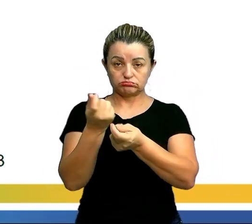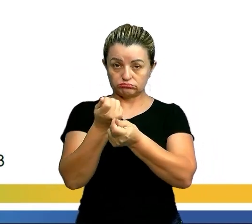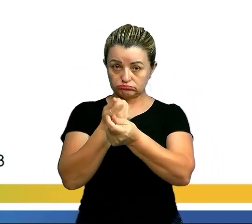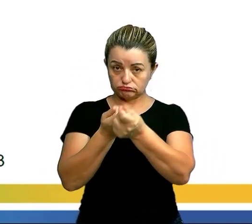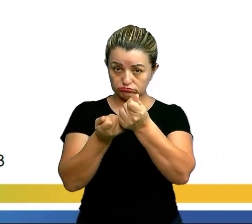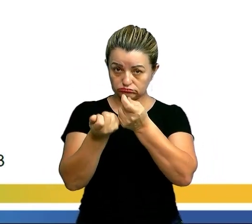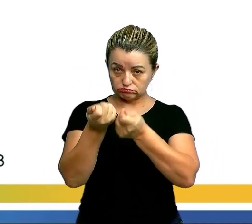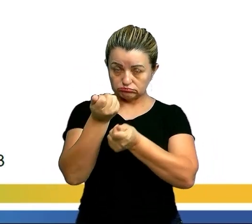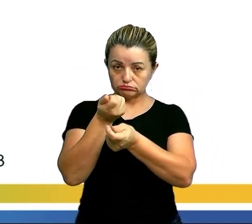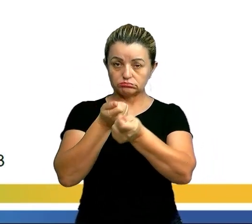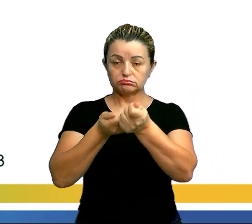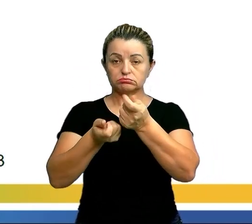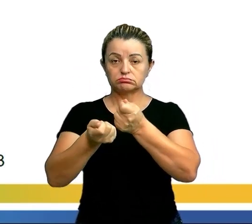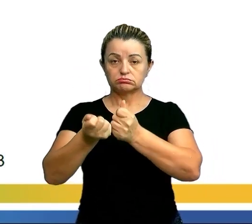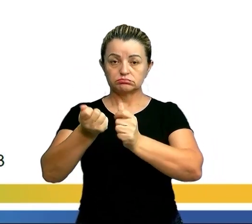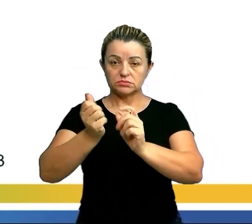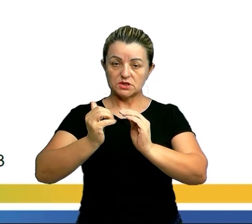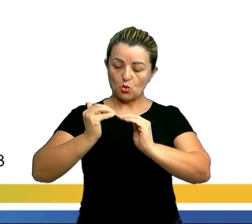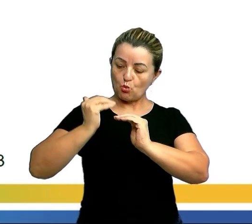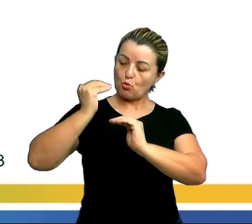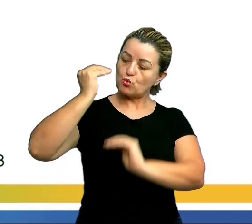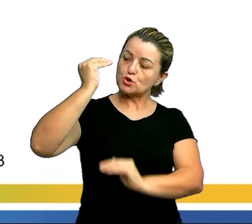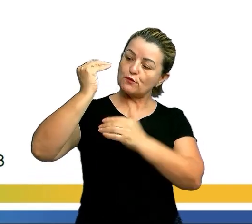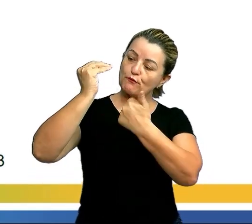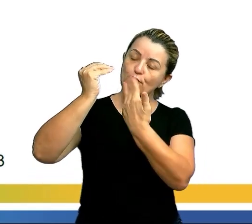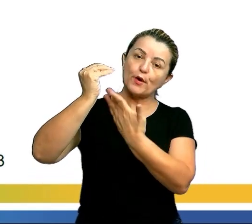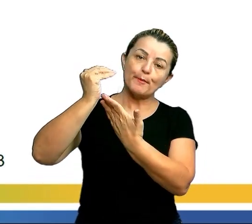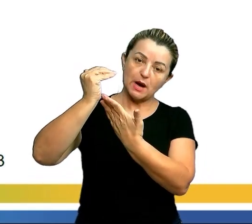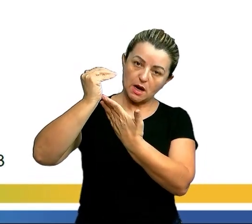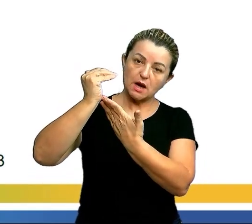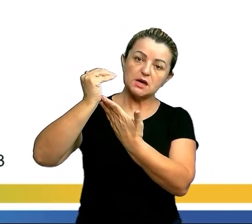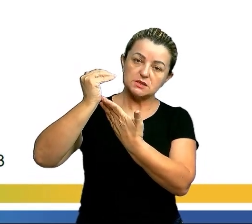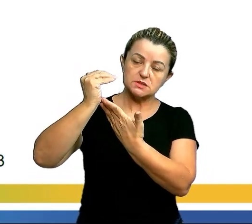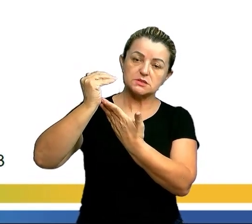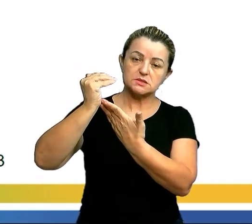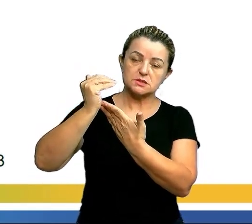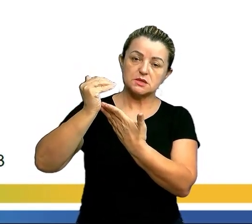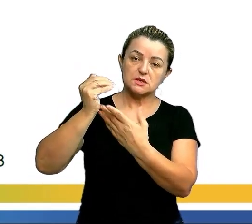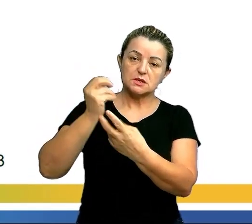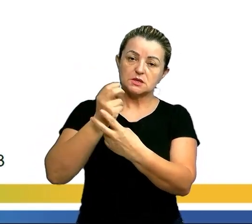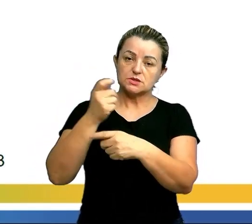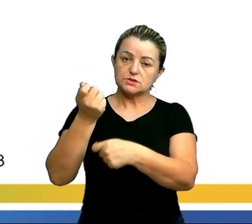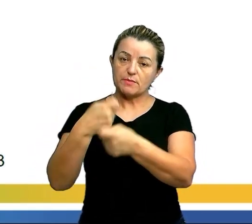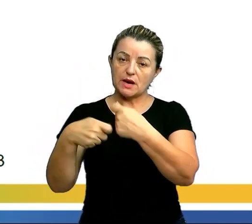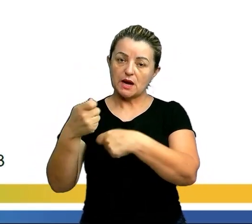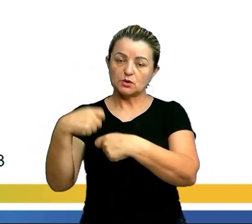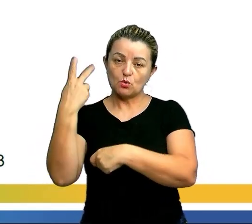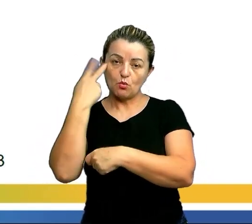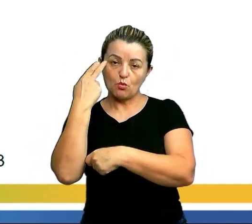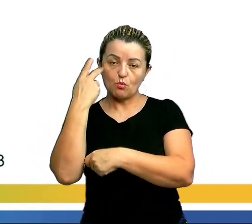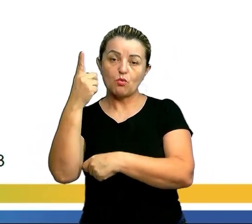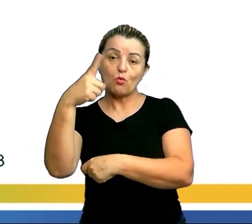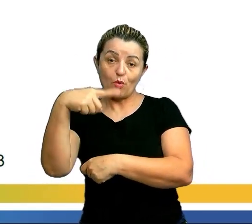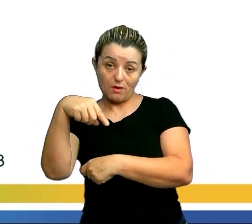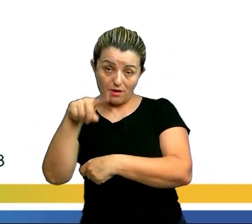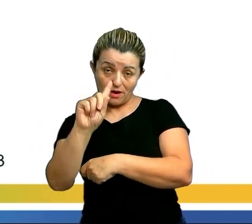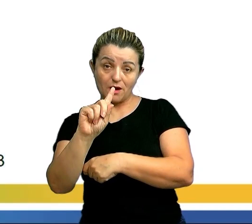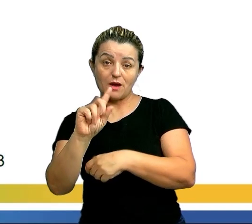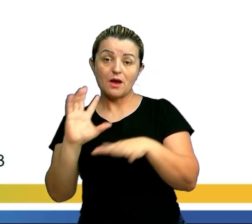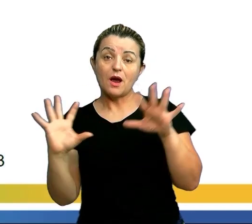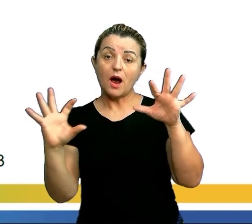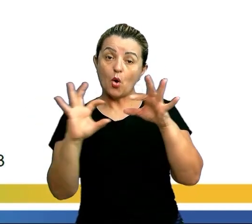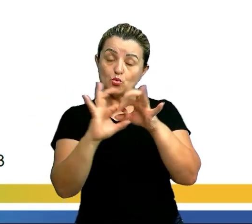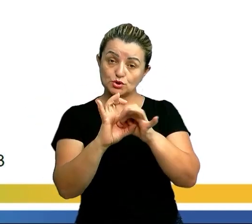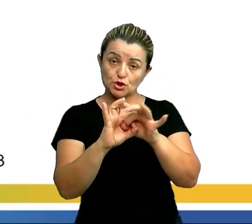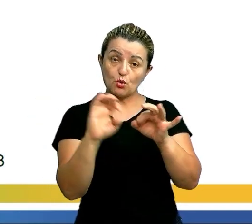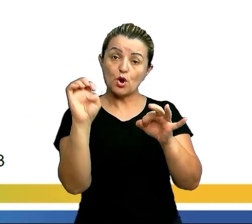é um nível a mais de mercado comum, que pode ser chamada também de mercado comum, é justamente a União Europeia,